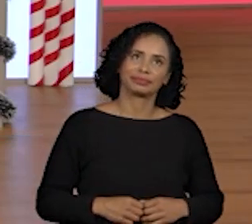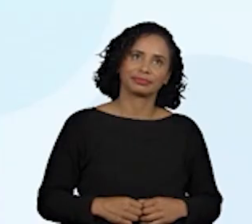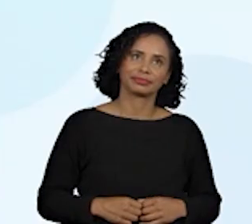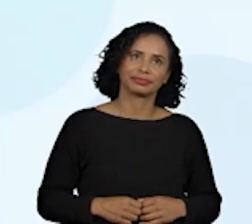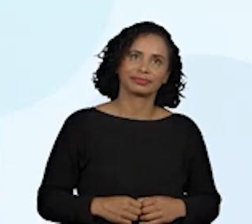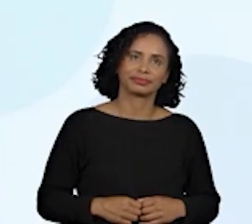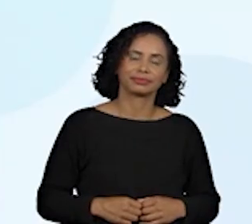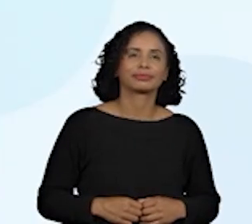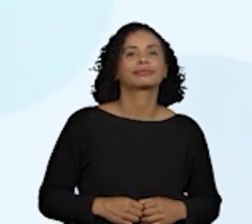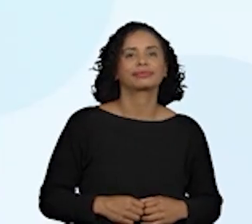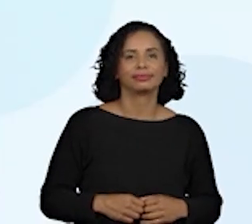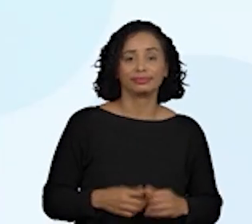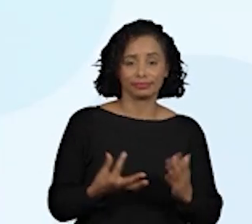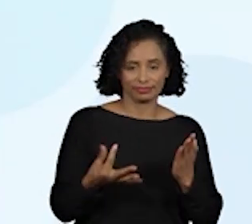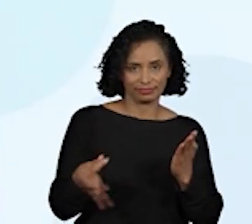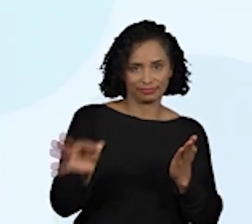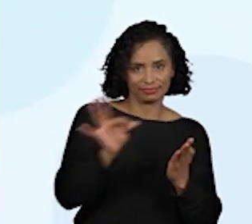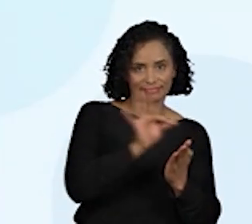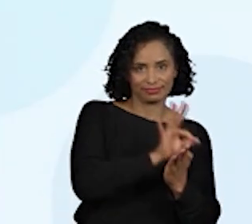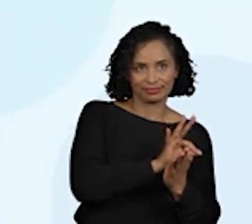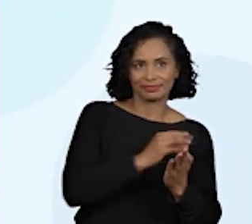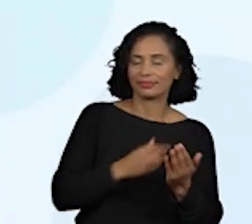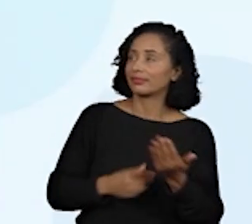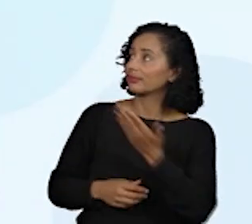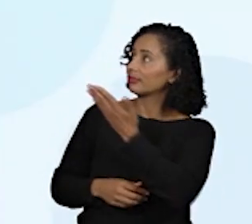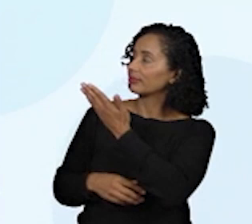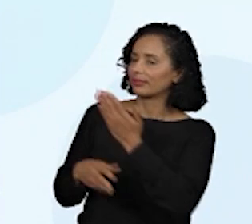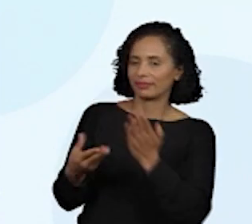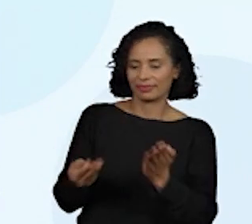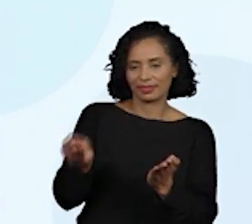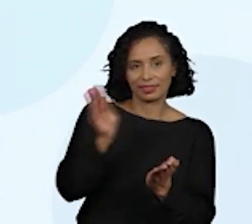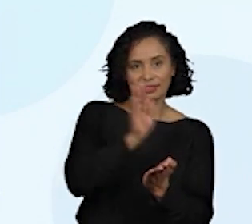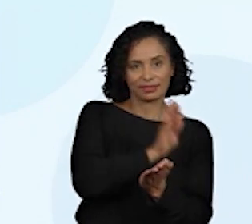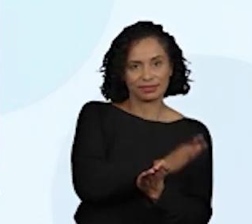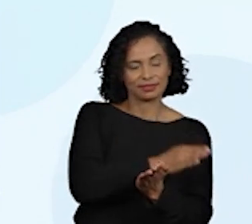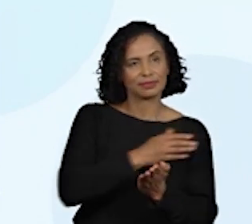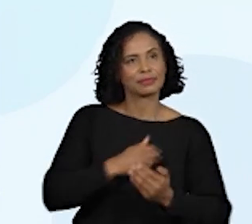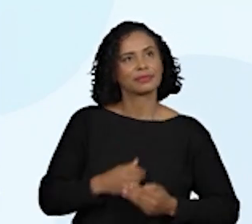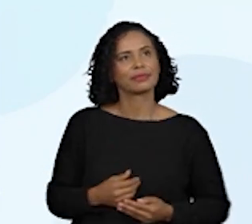Foi esta página do livro.